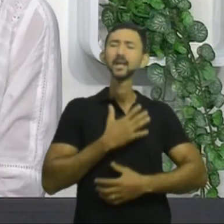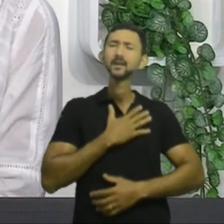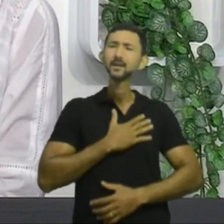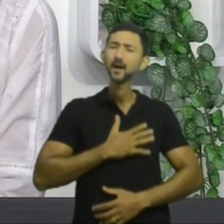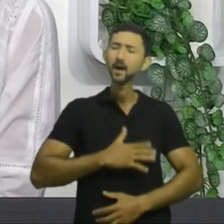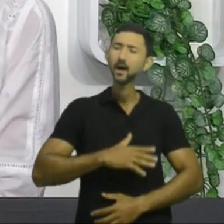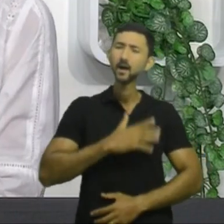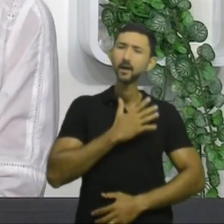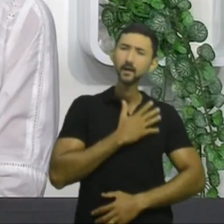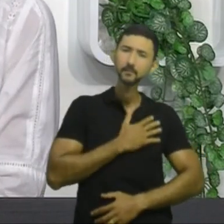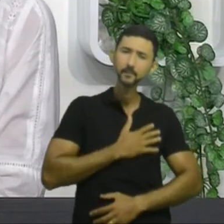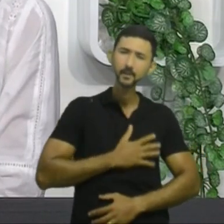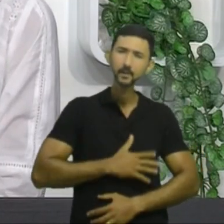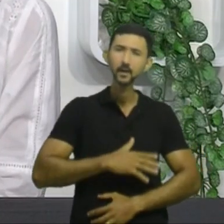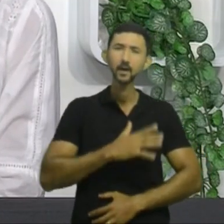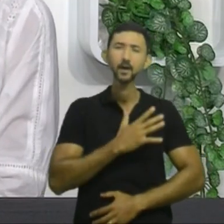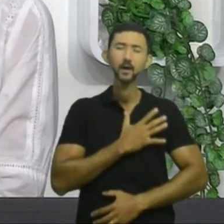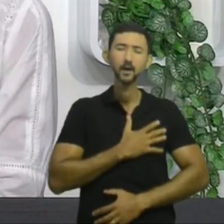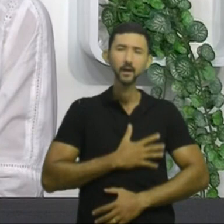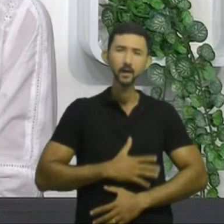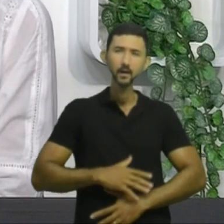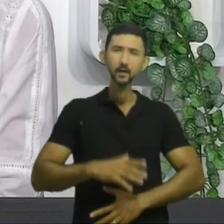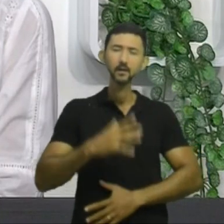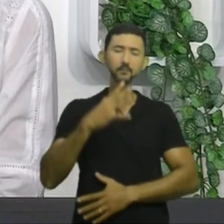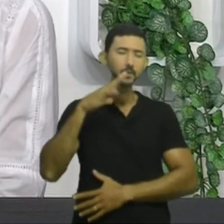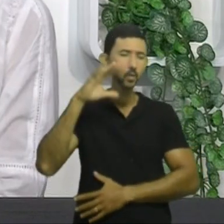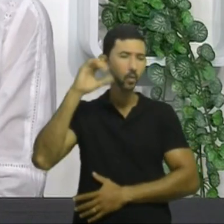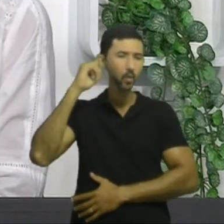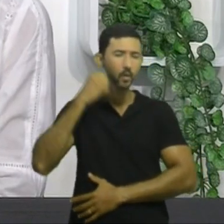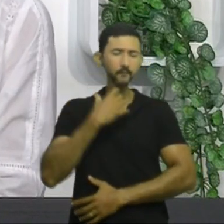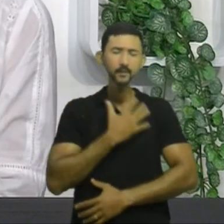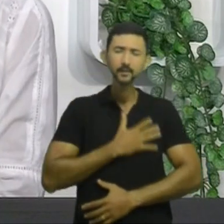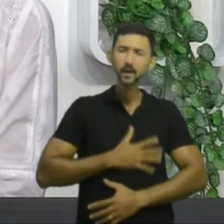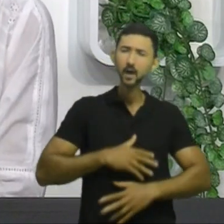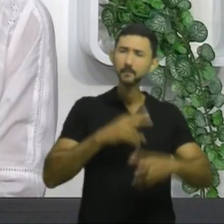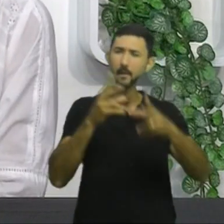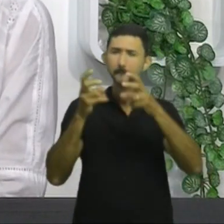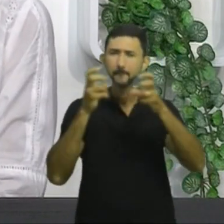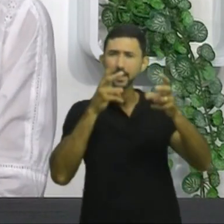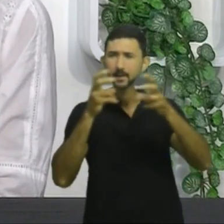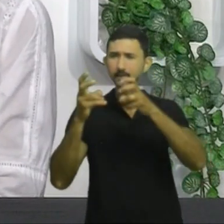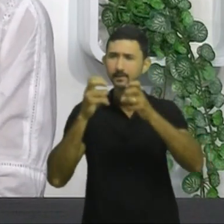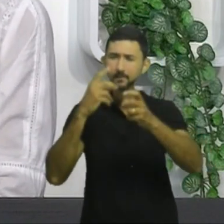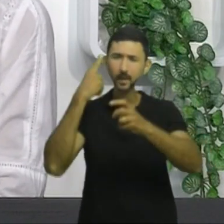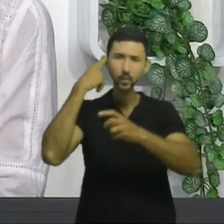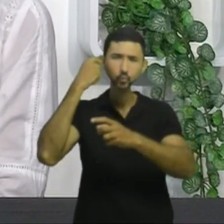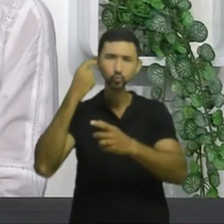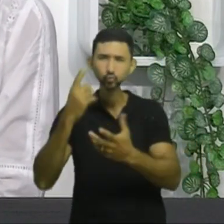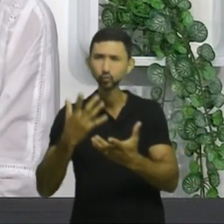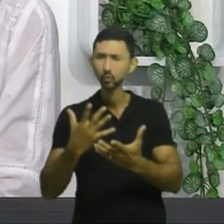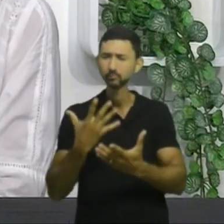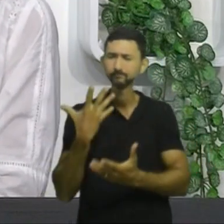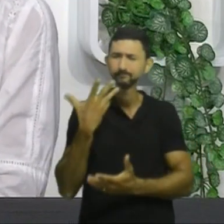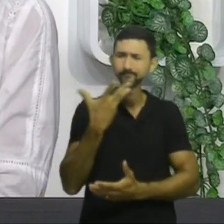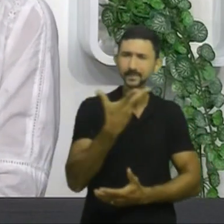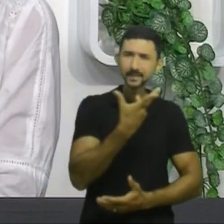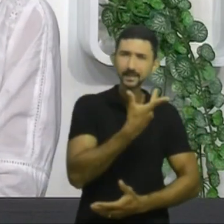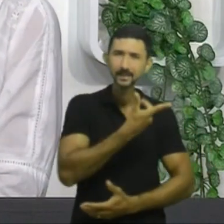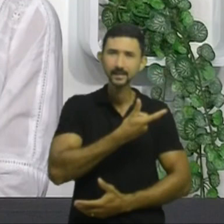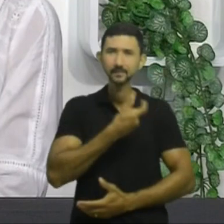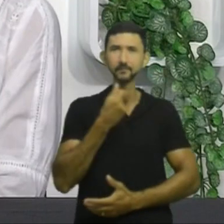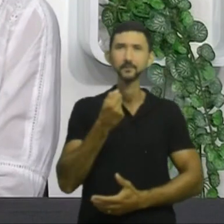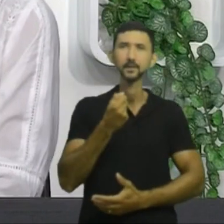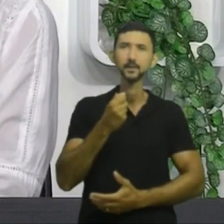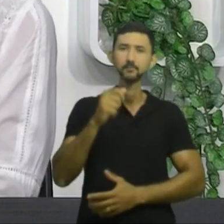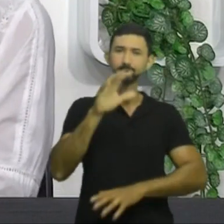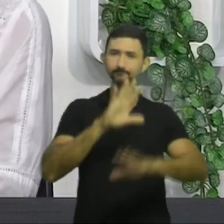dentro dessa atmosfera linda de perceber os sons, de perceber a riqueza, ainda mais com todo